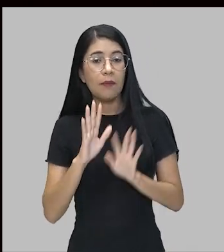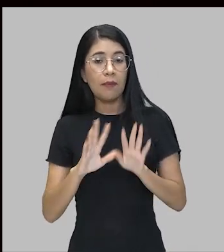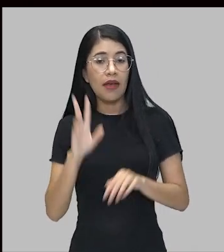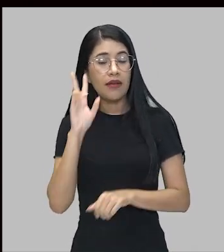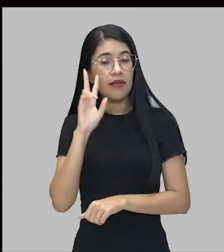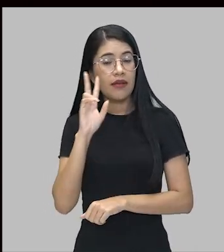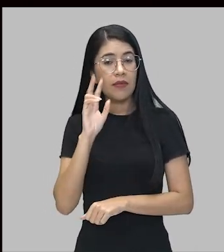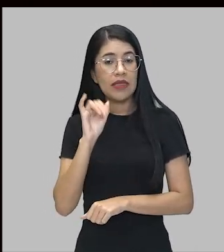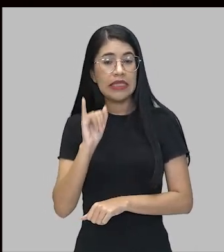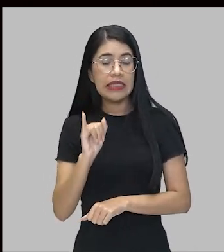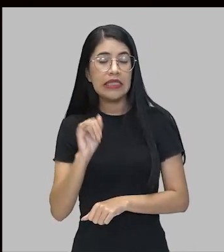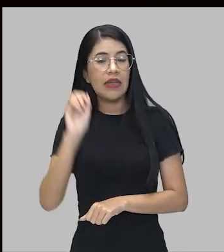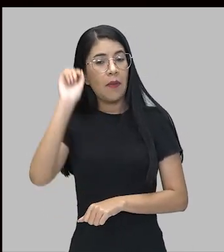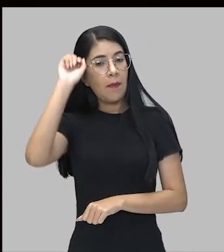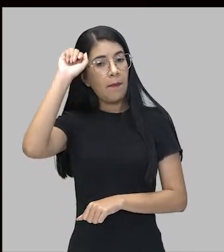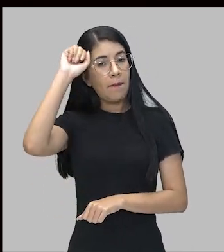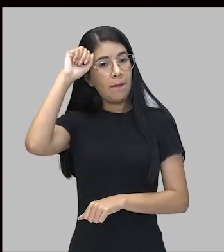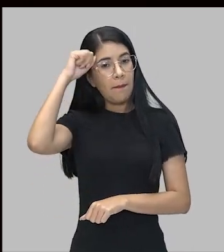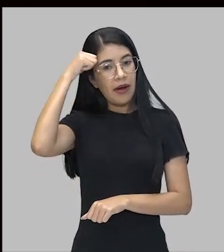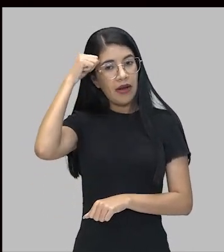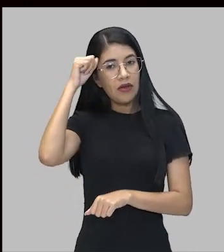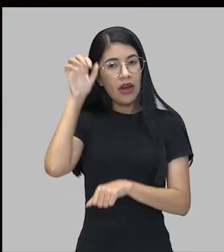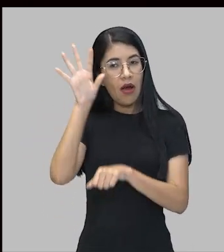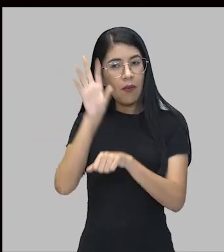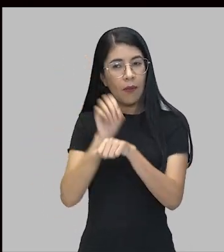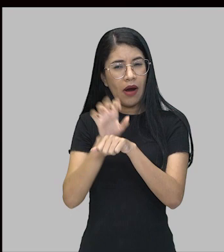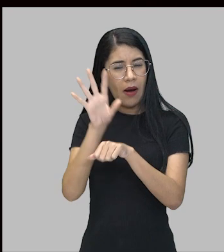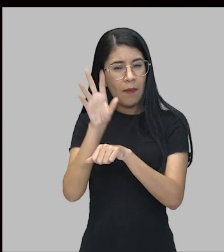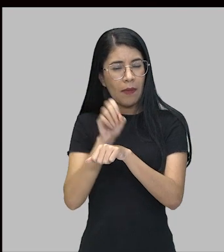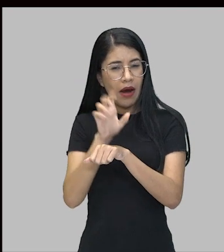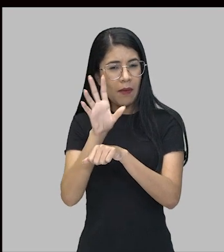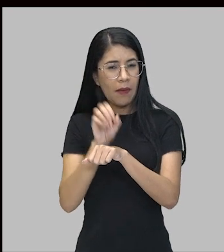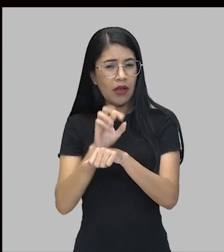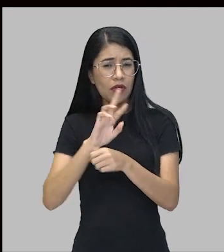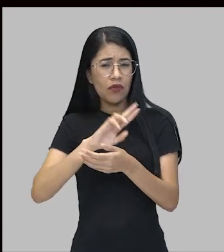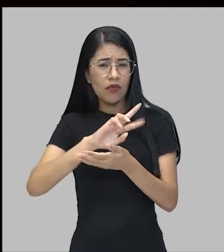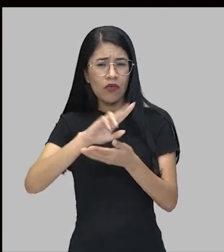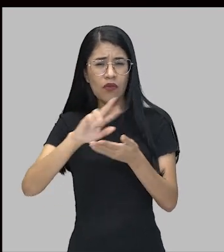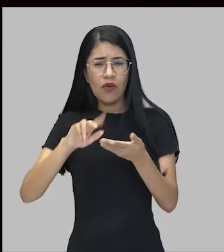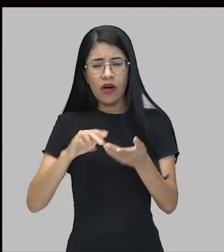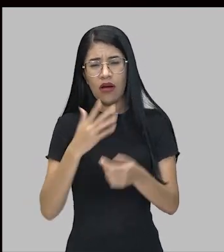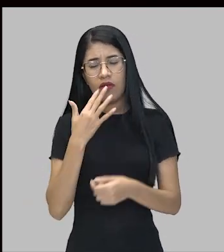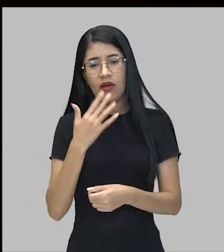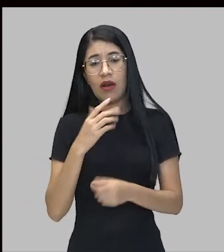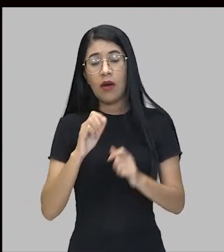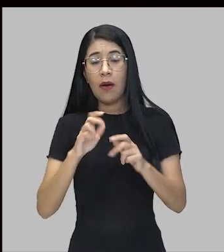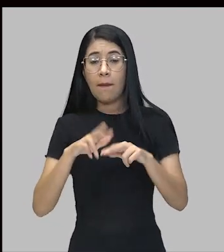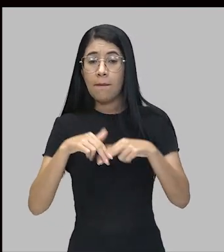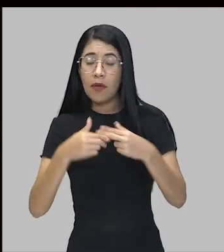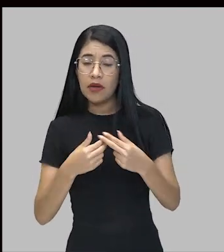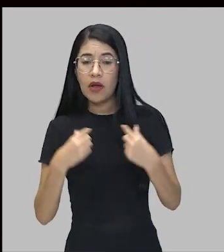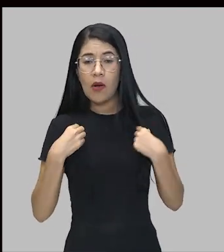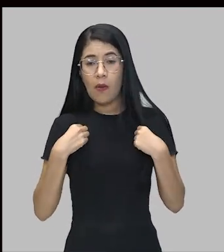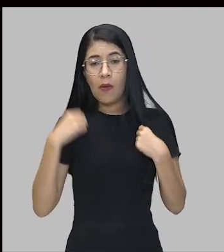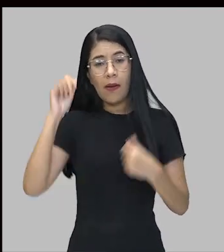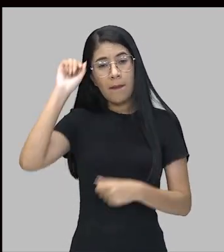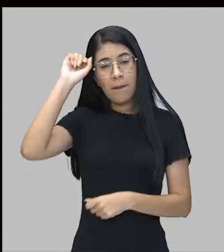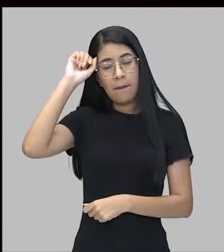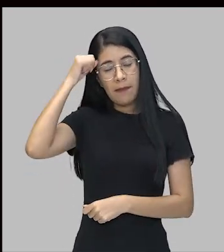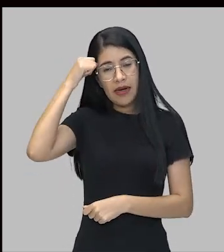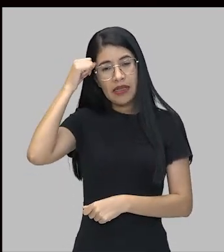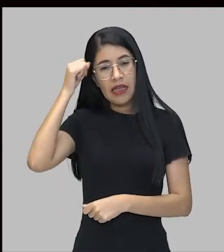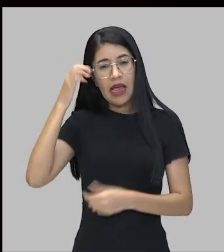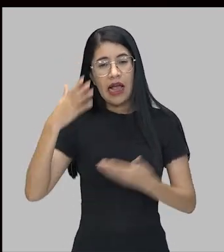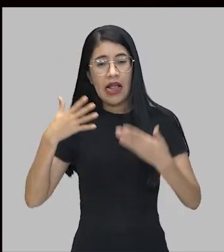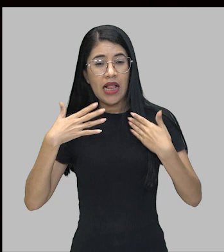objeto ele é preto porque ele absorve todas as cores. É por isso que dizem que uma camisa preta ela esquenta mais no